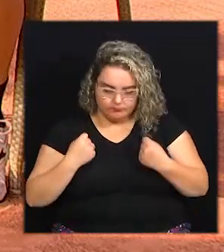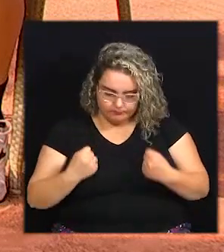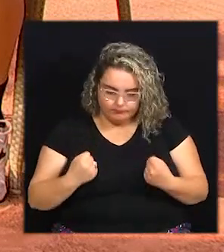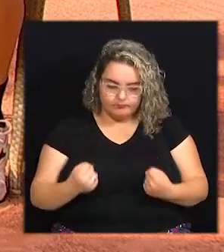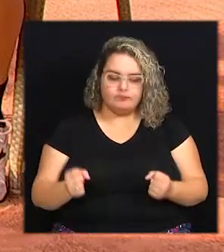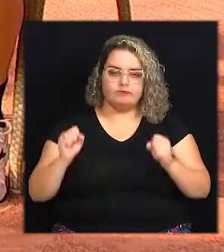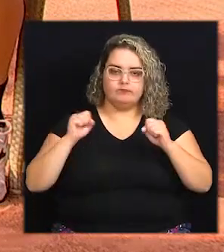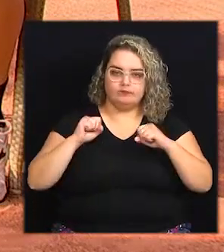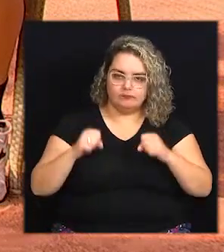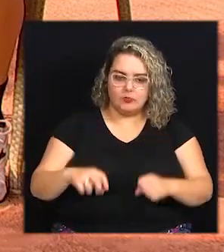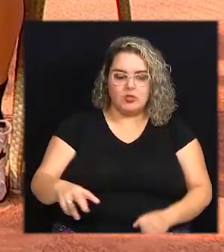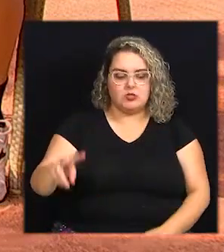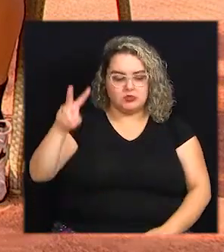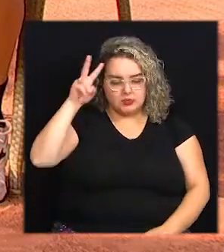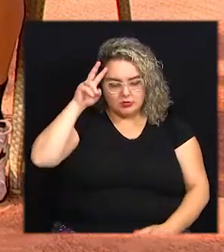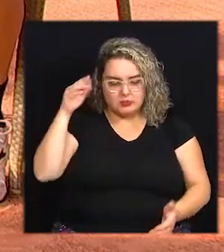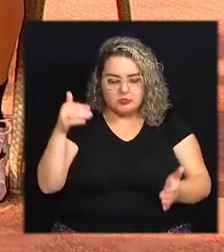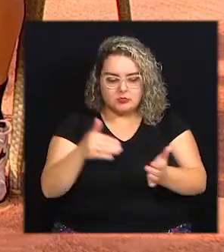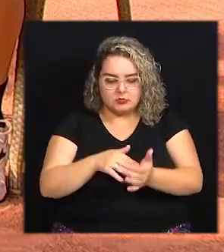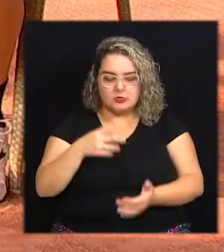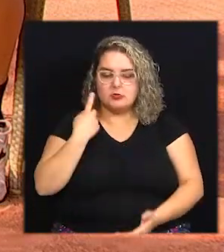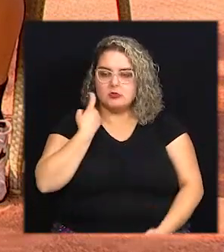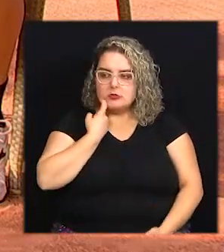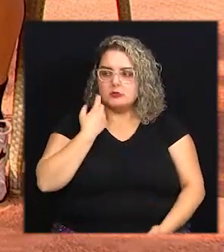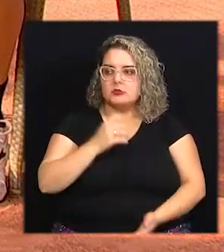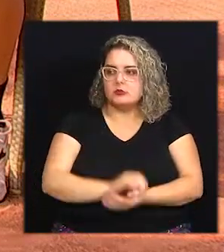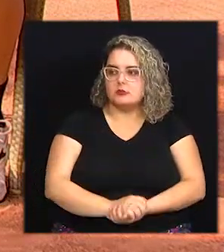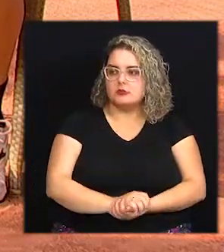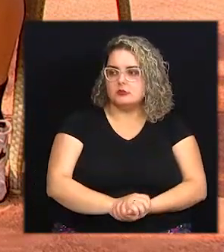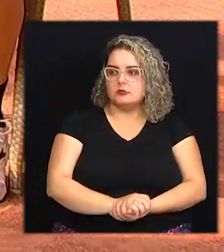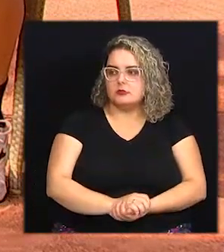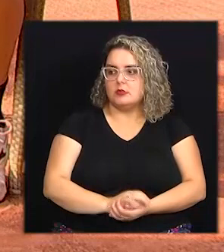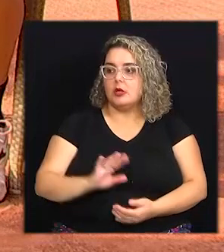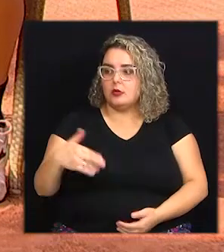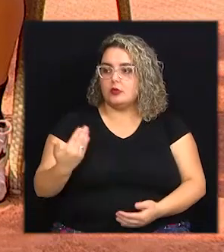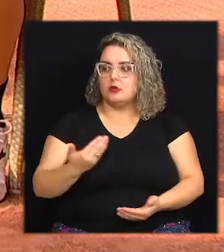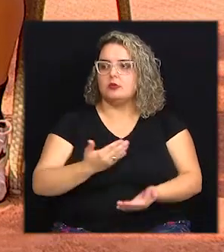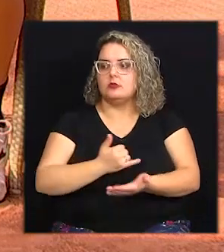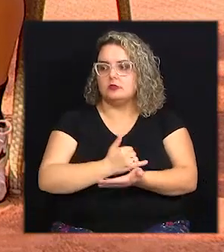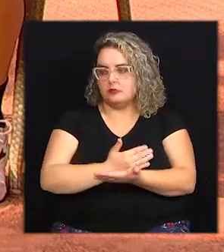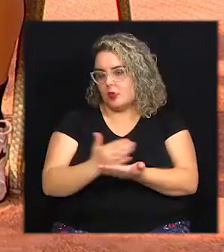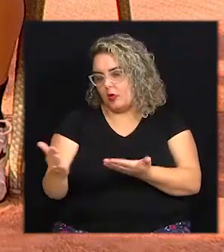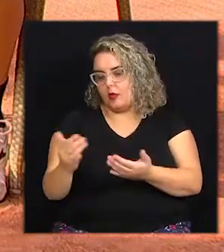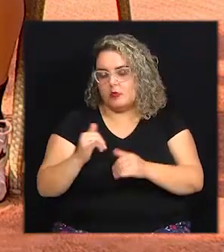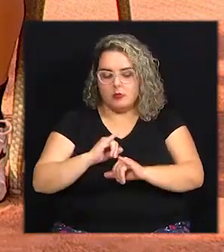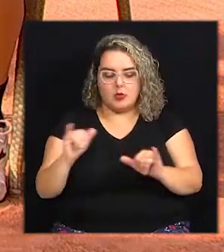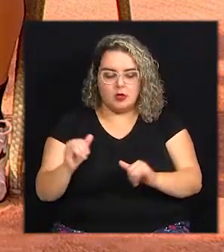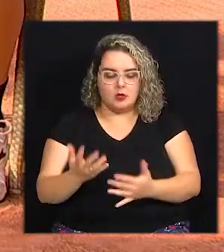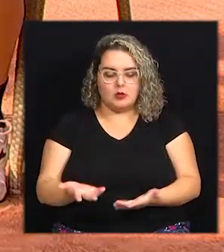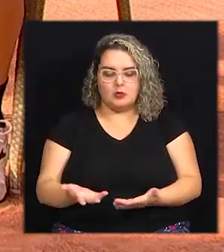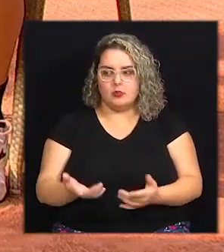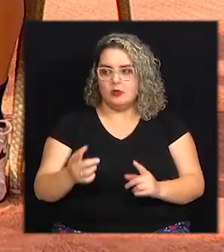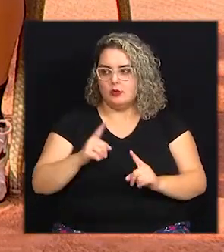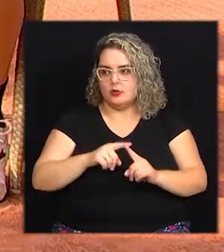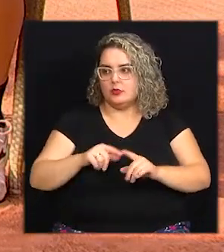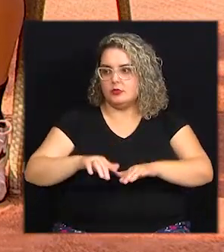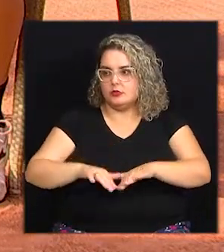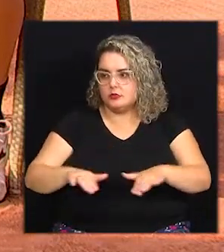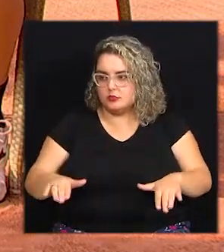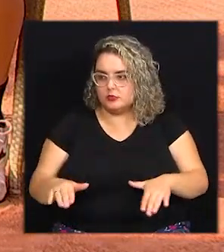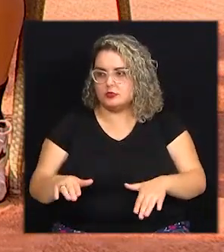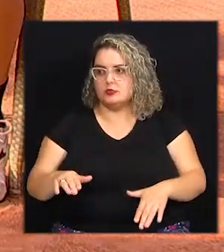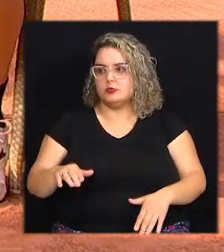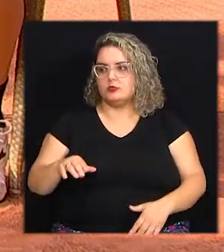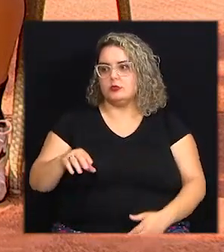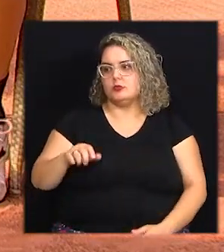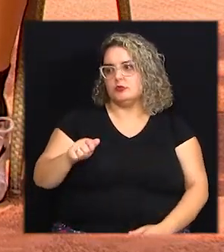sim. E você, quando eu fiz a abertura aqui do programa, eu falei sobre o tipo de piso, né? A gente